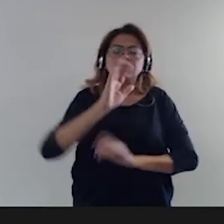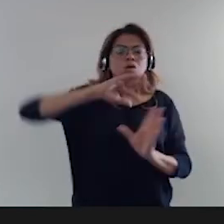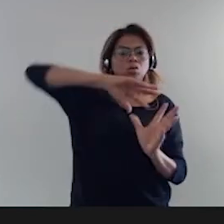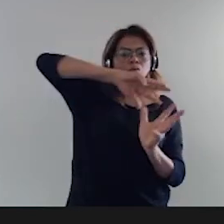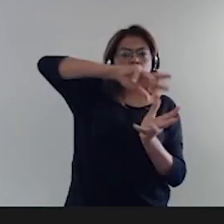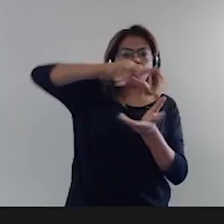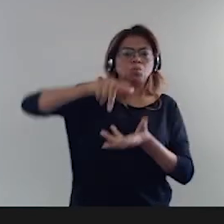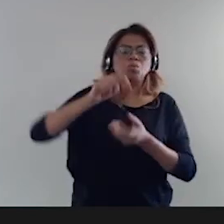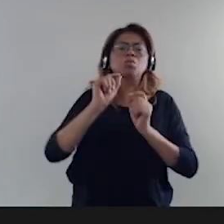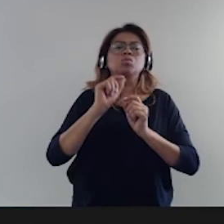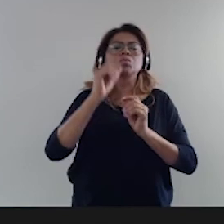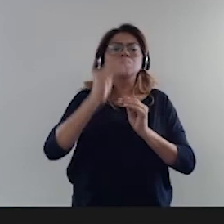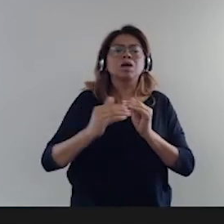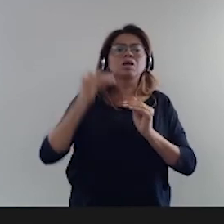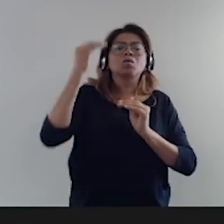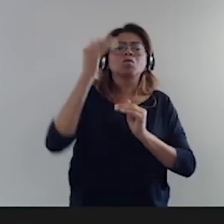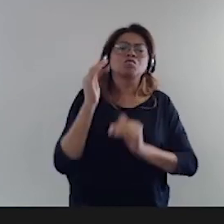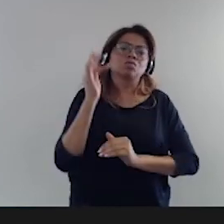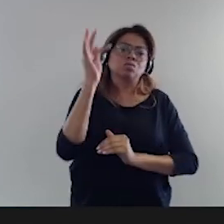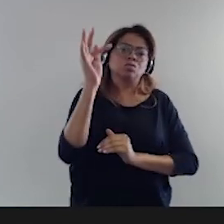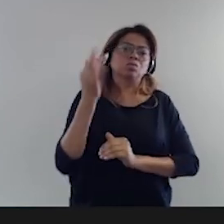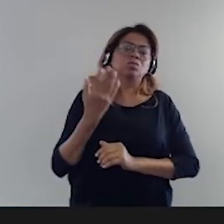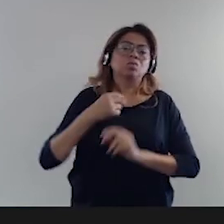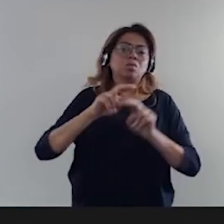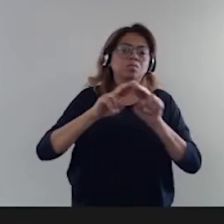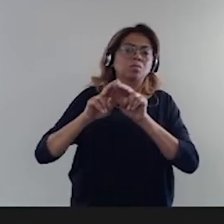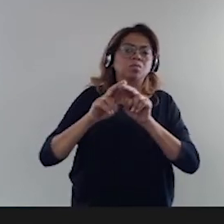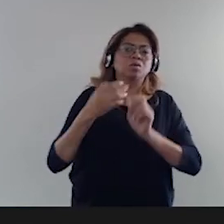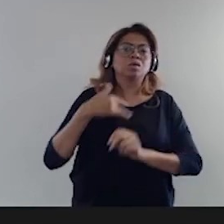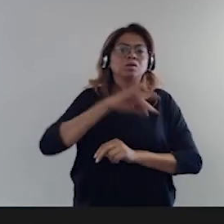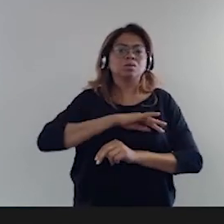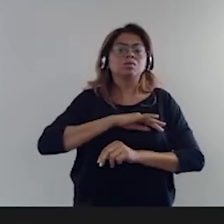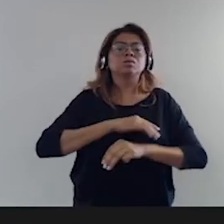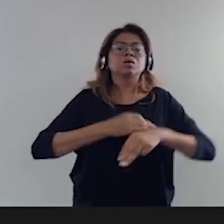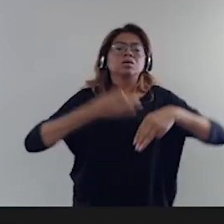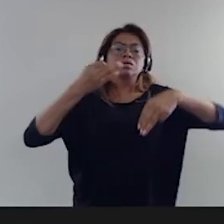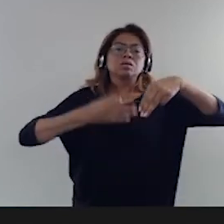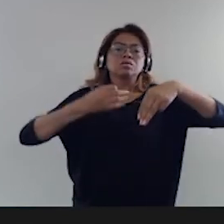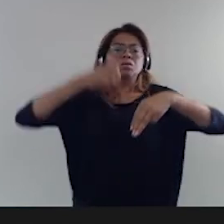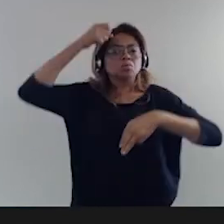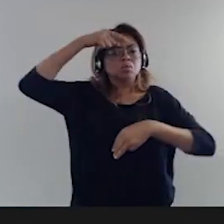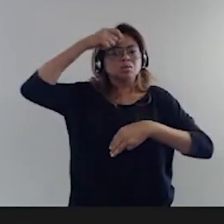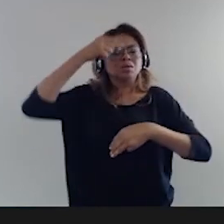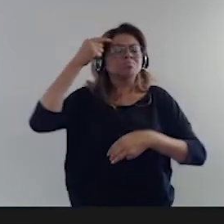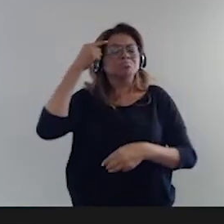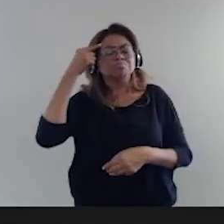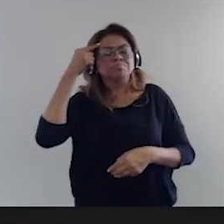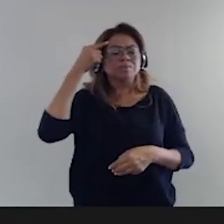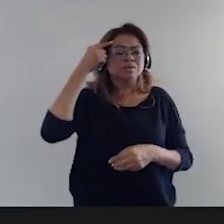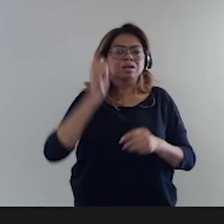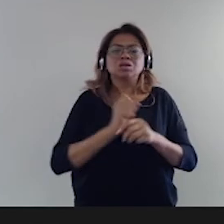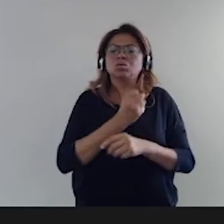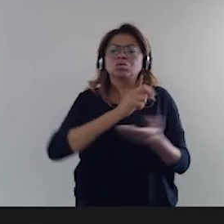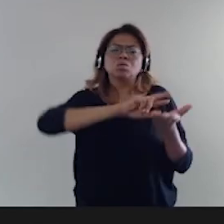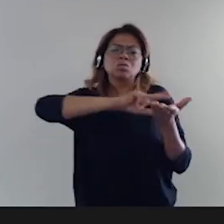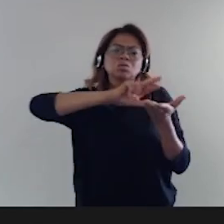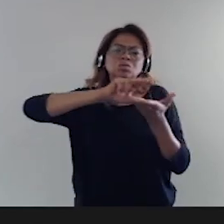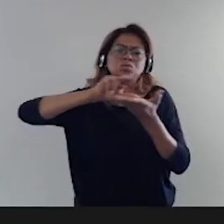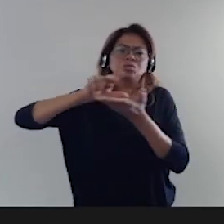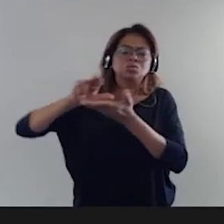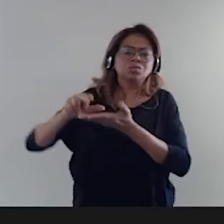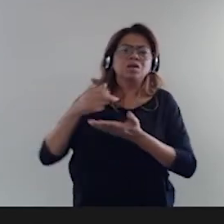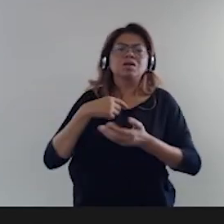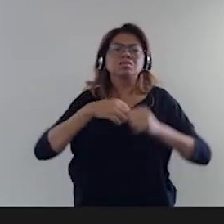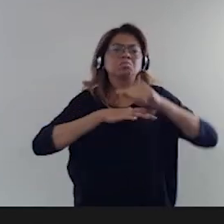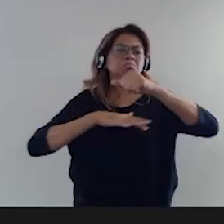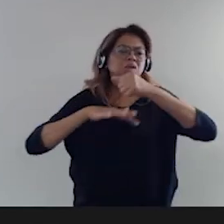mundo para a posteridade. E por isso que não se limita às atividades jurídicas, é um pensador nas várias matizes